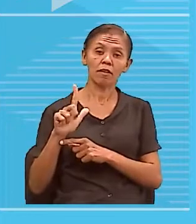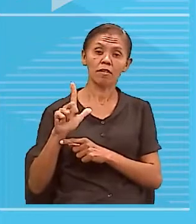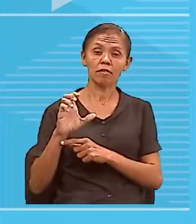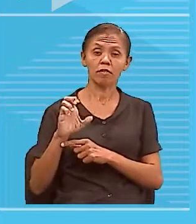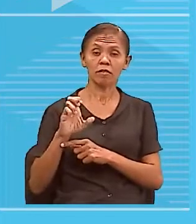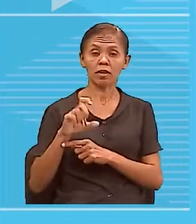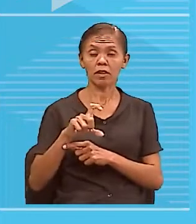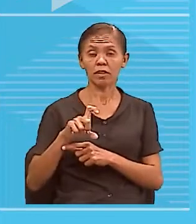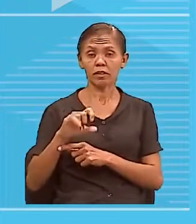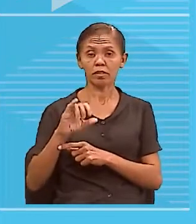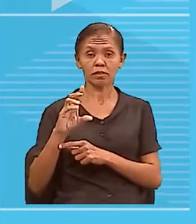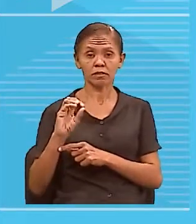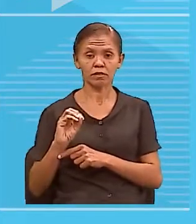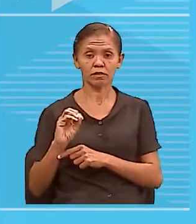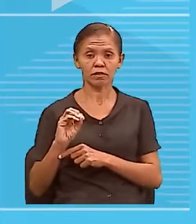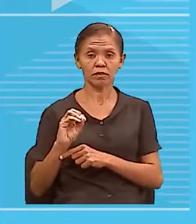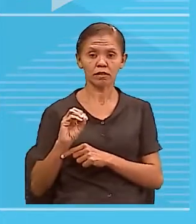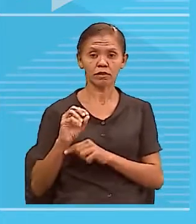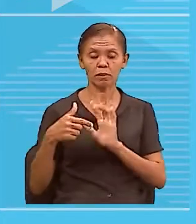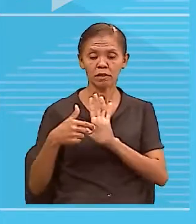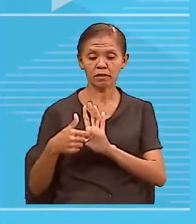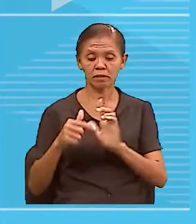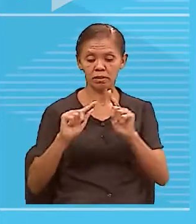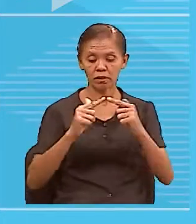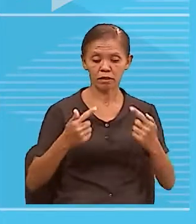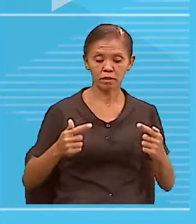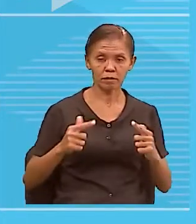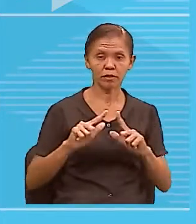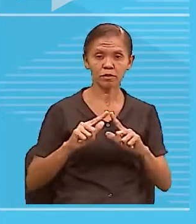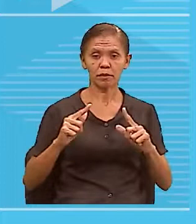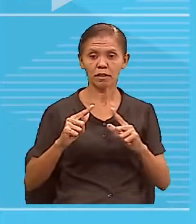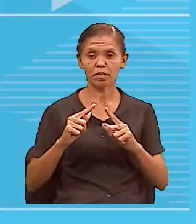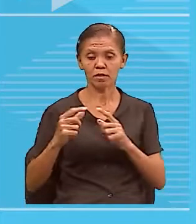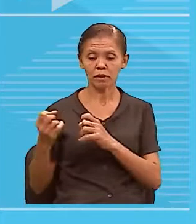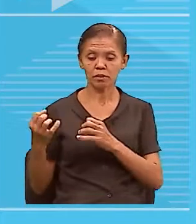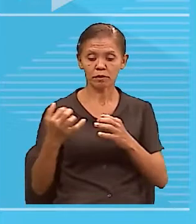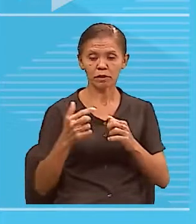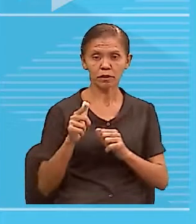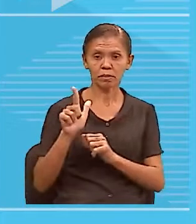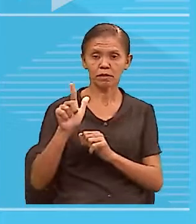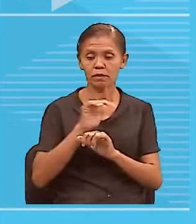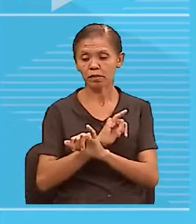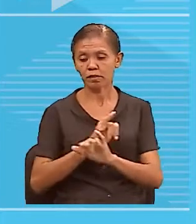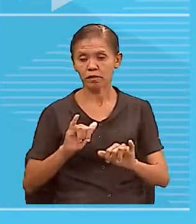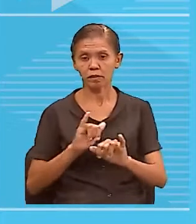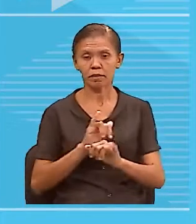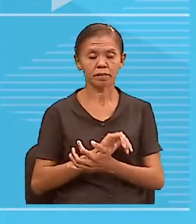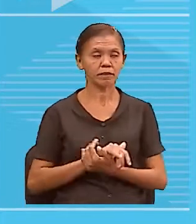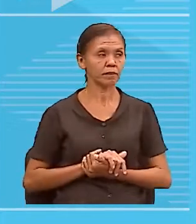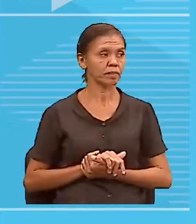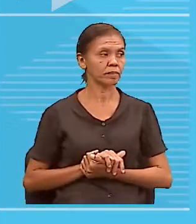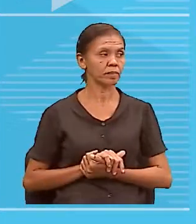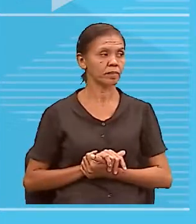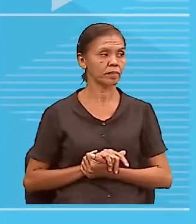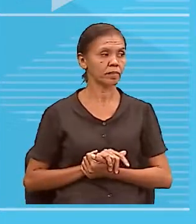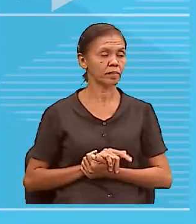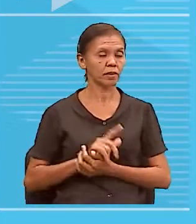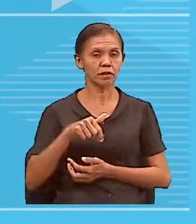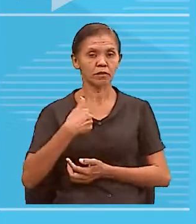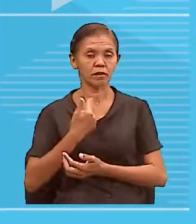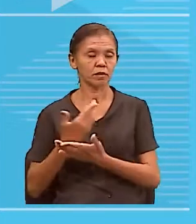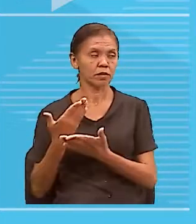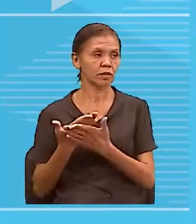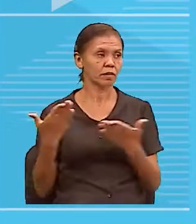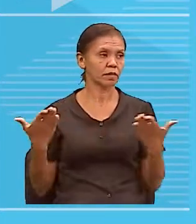e vou falando outras coisas né vou puxando o fio e dando outras informações a gente vai ver aqui